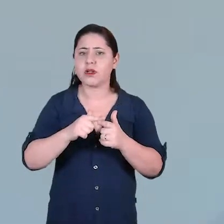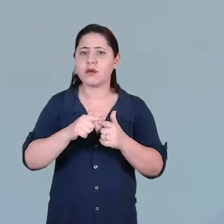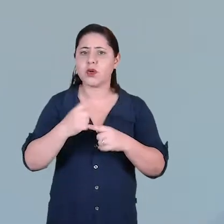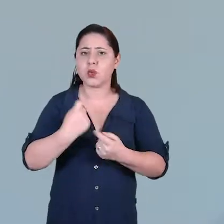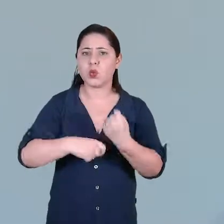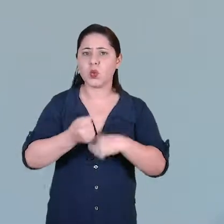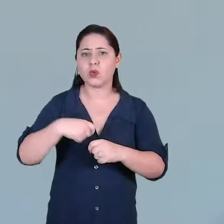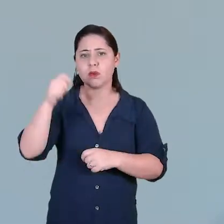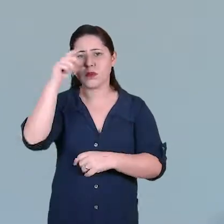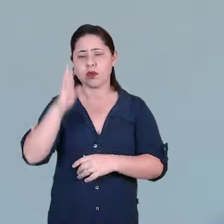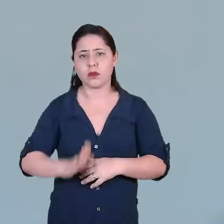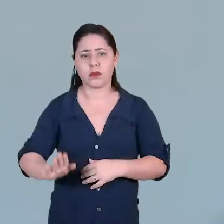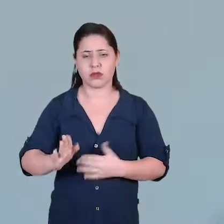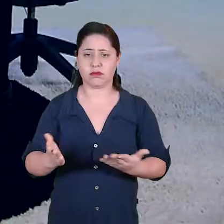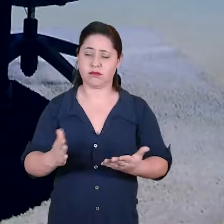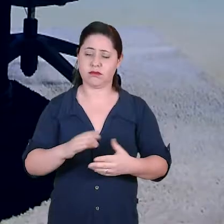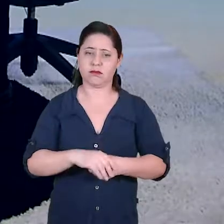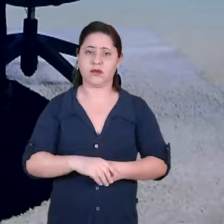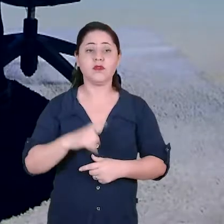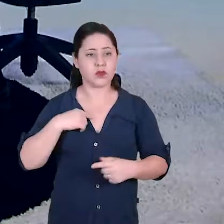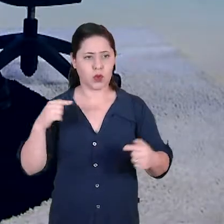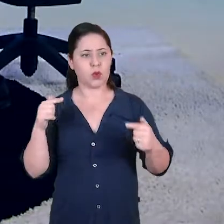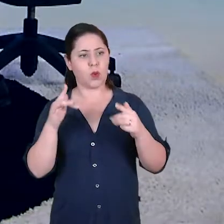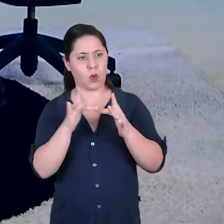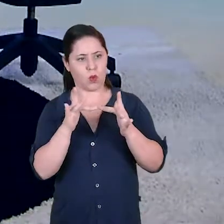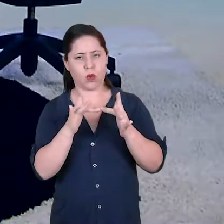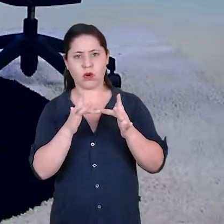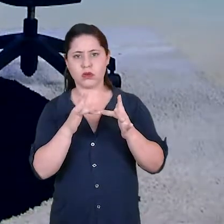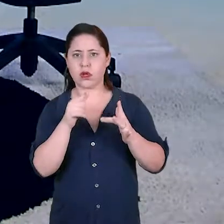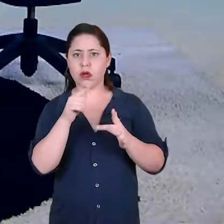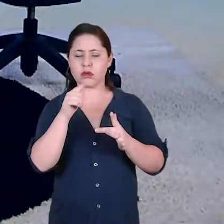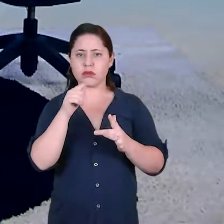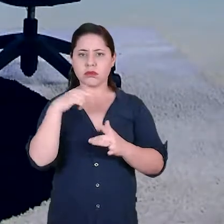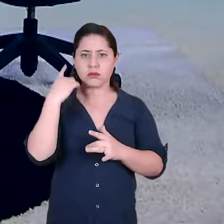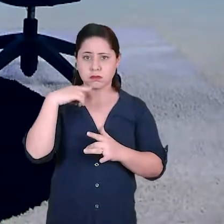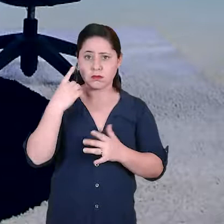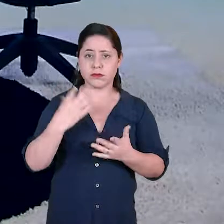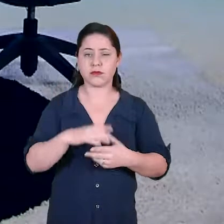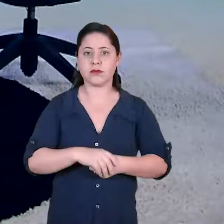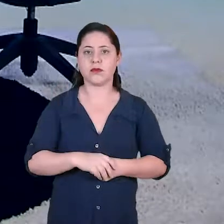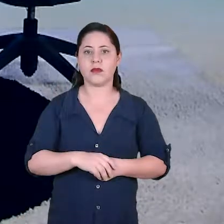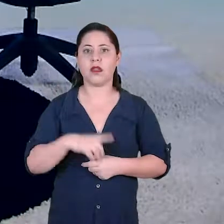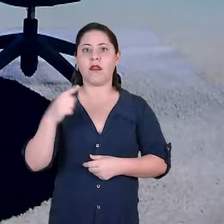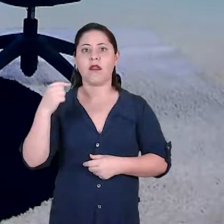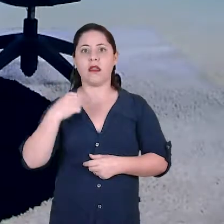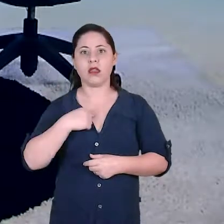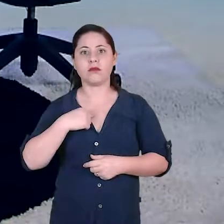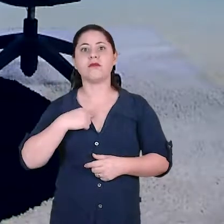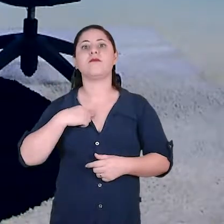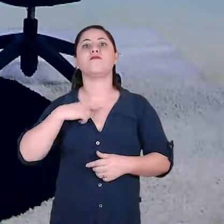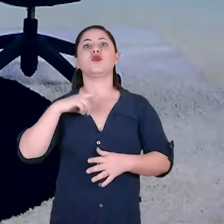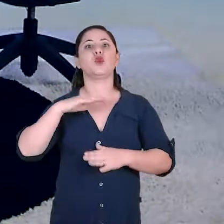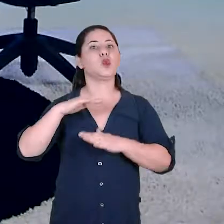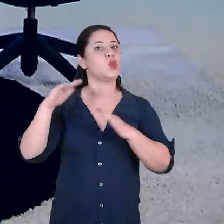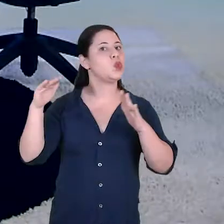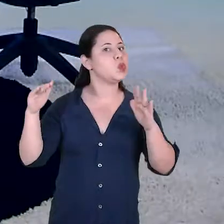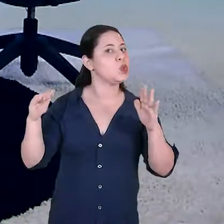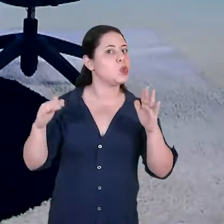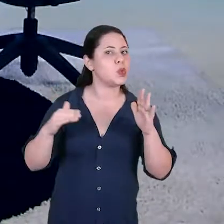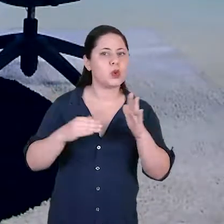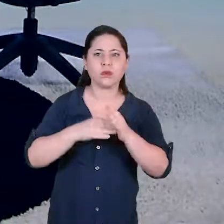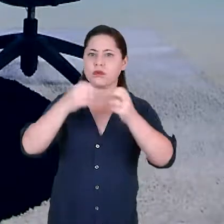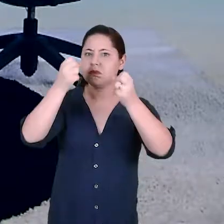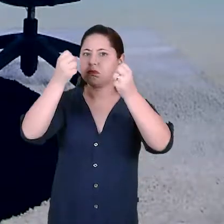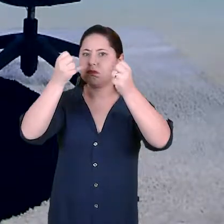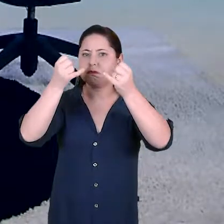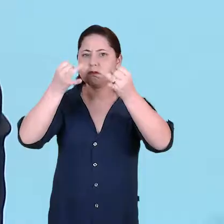Me parece que não. O senhor concorda com a advogada, doutor Pedro Kemp? Em gênero, número e grau. Acho que a doutora Juliana